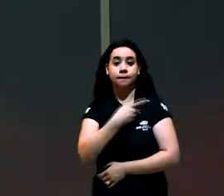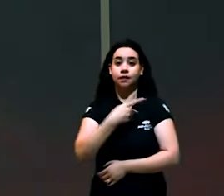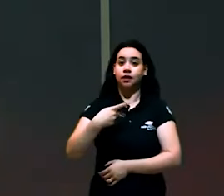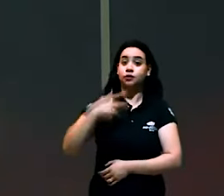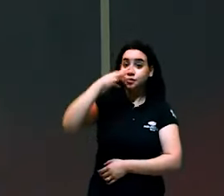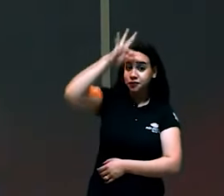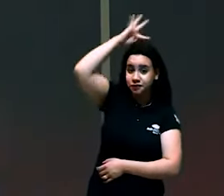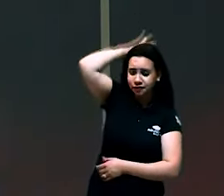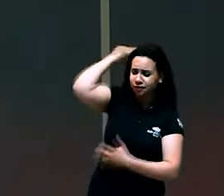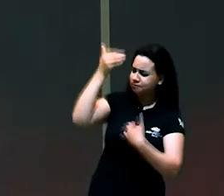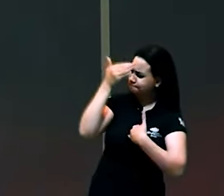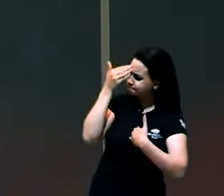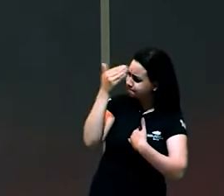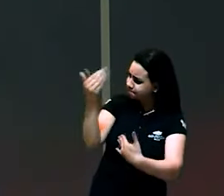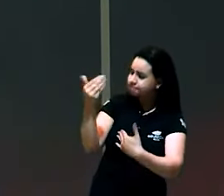pastor Jonas,